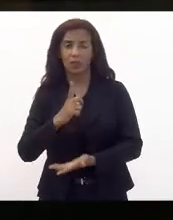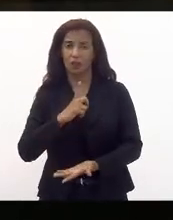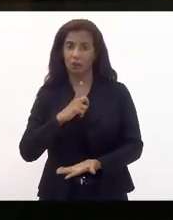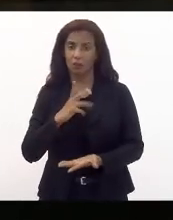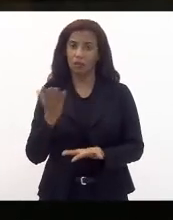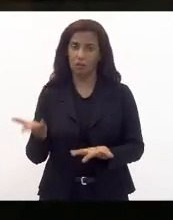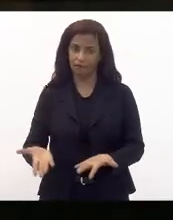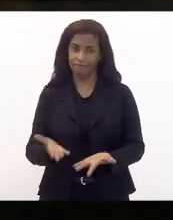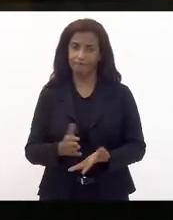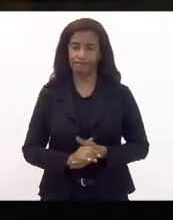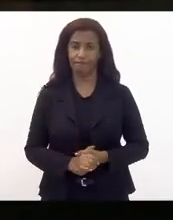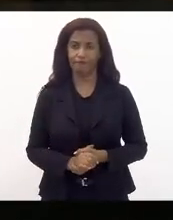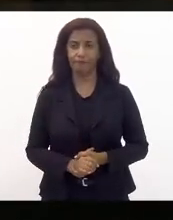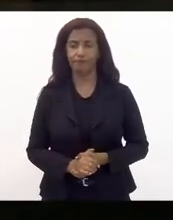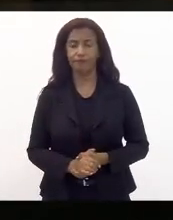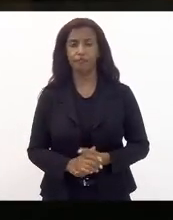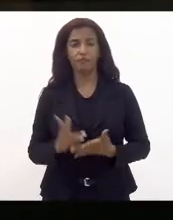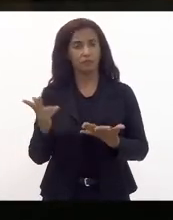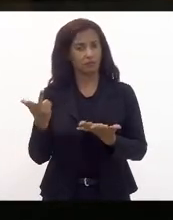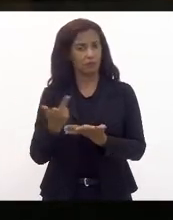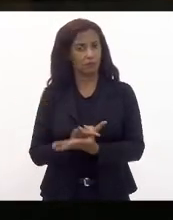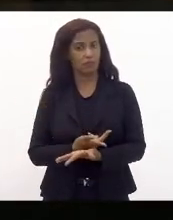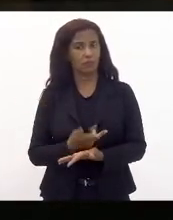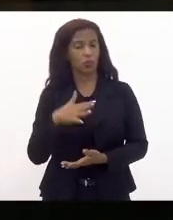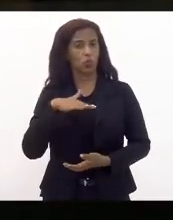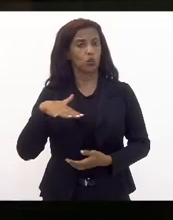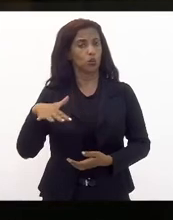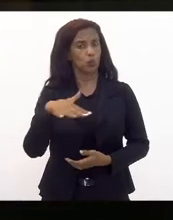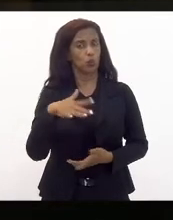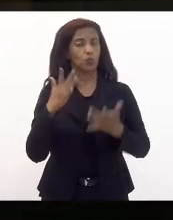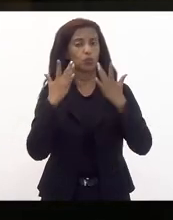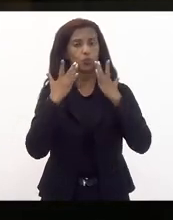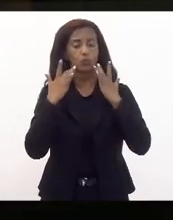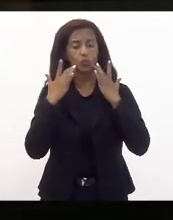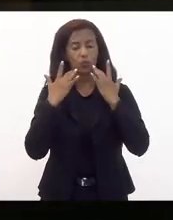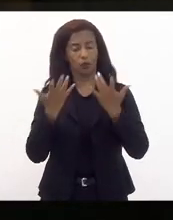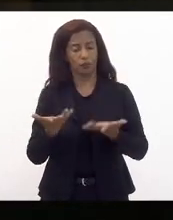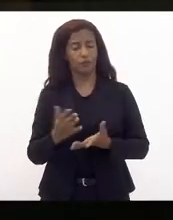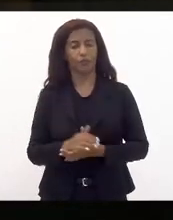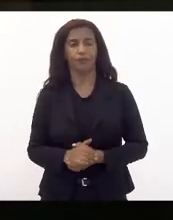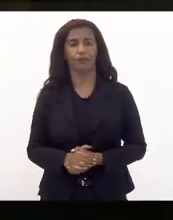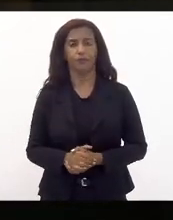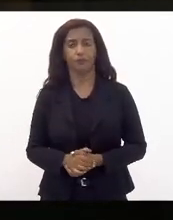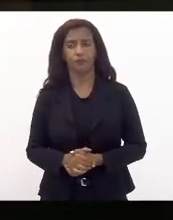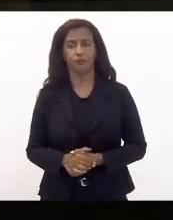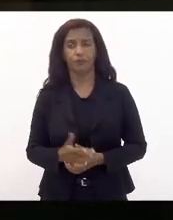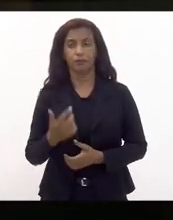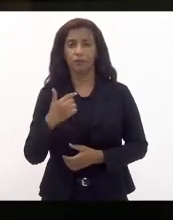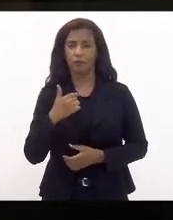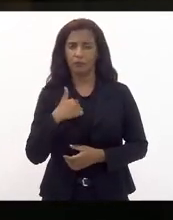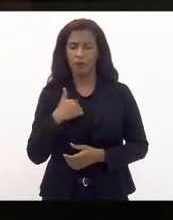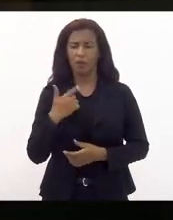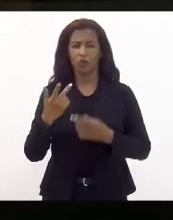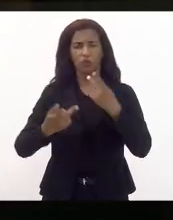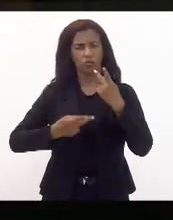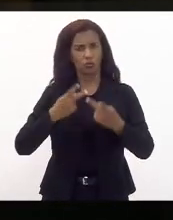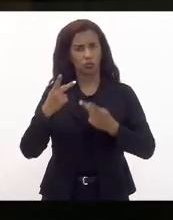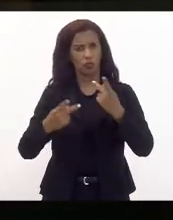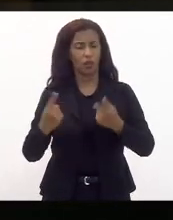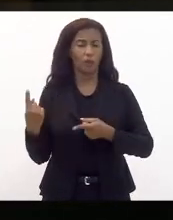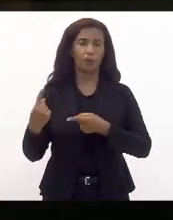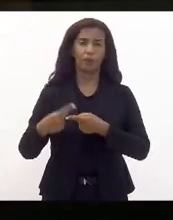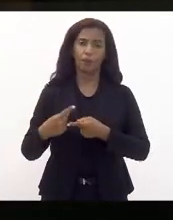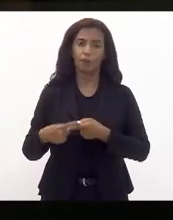feito e realizado no âmbito do Teatro Municipal eu estou colocando isso daqui